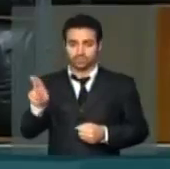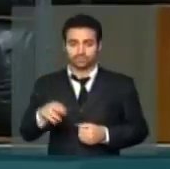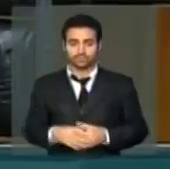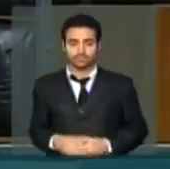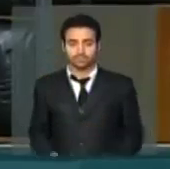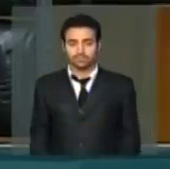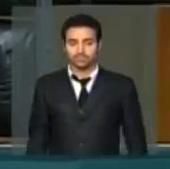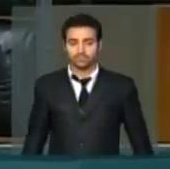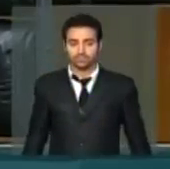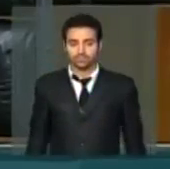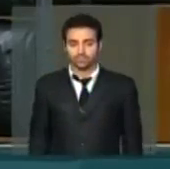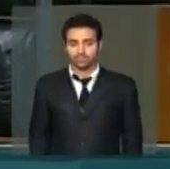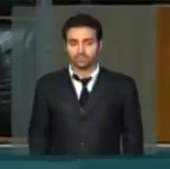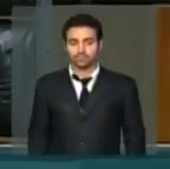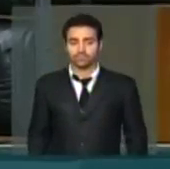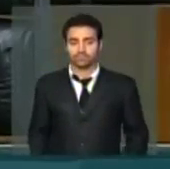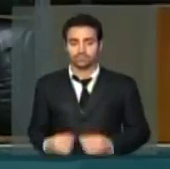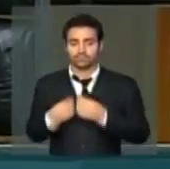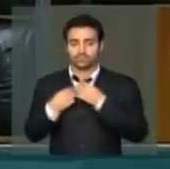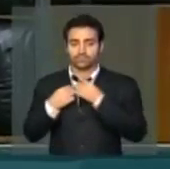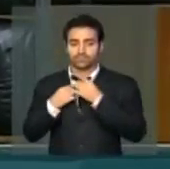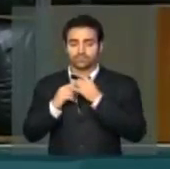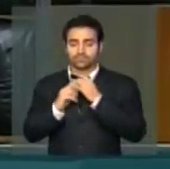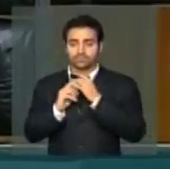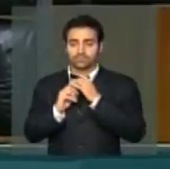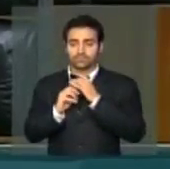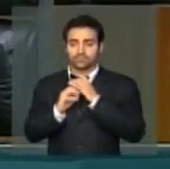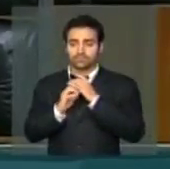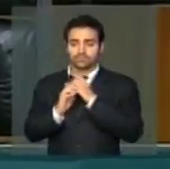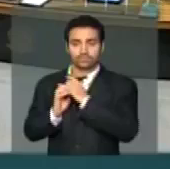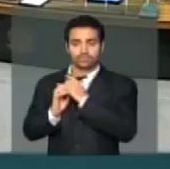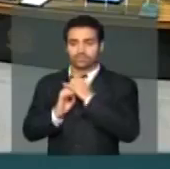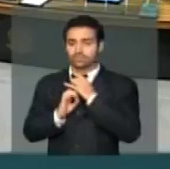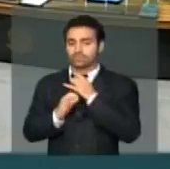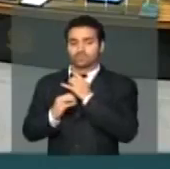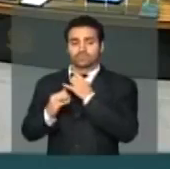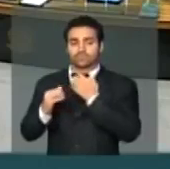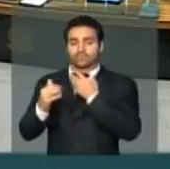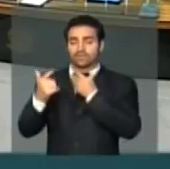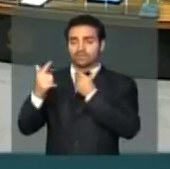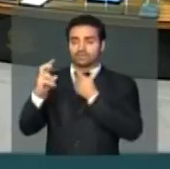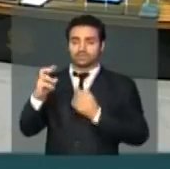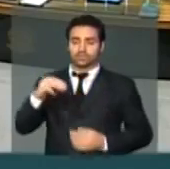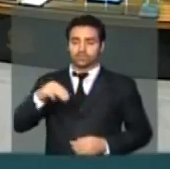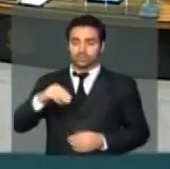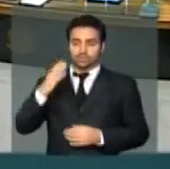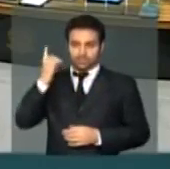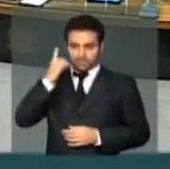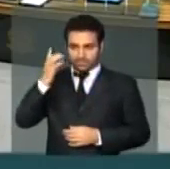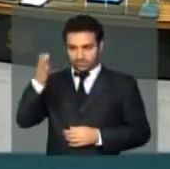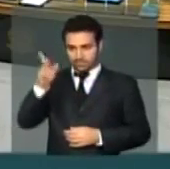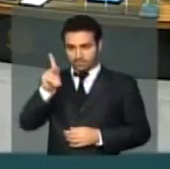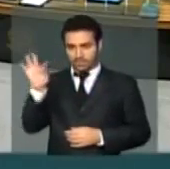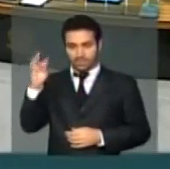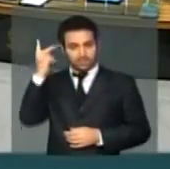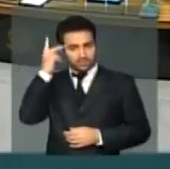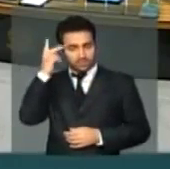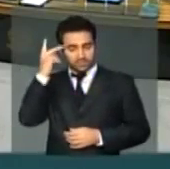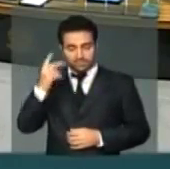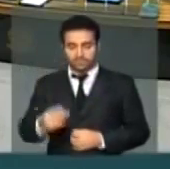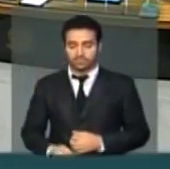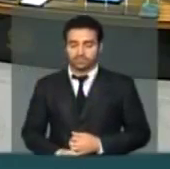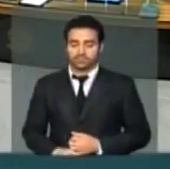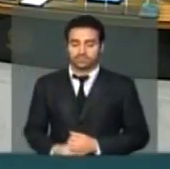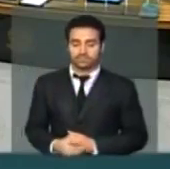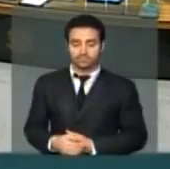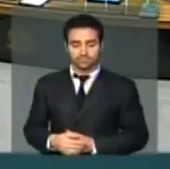Dando sequência ao grande expediente, o deputado Carlos Zarati, PT de São Paulo. Muito obrigado, senhor presidente. Senhores deputados, senhoras deputadas,